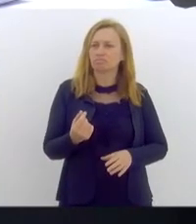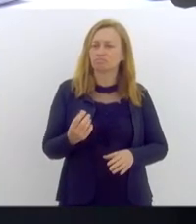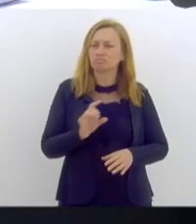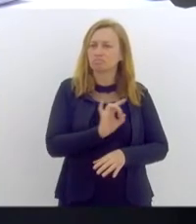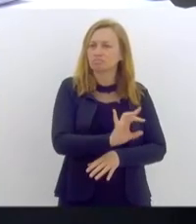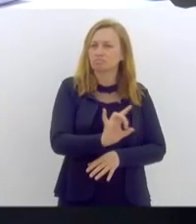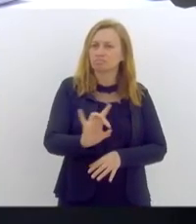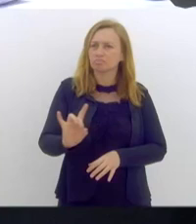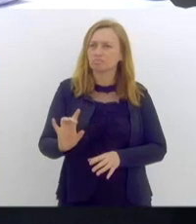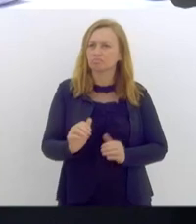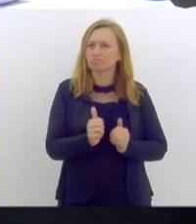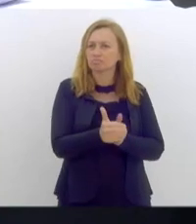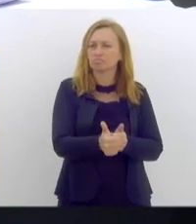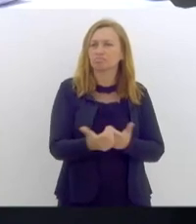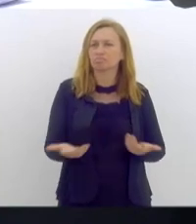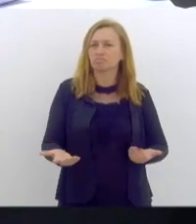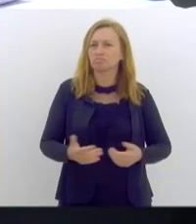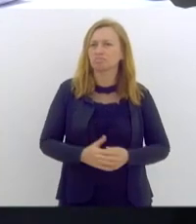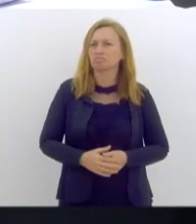segmento